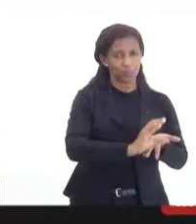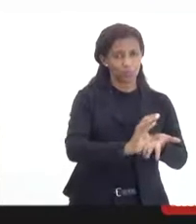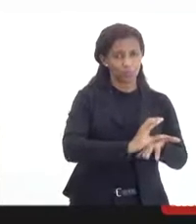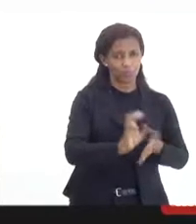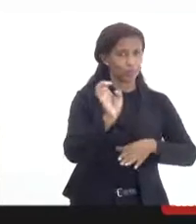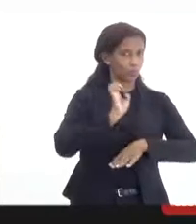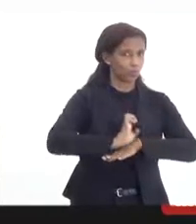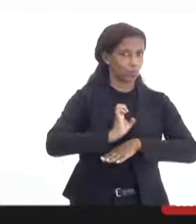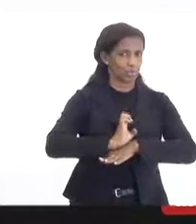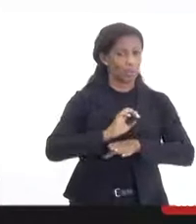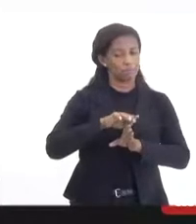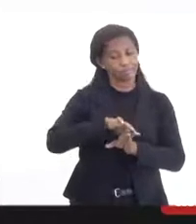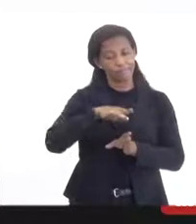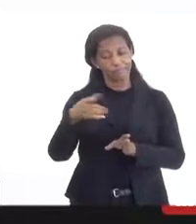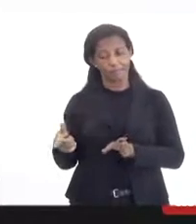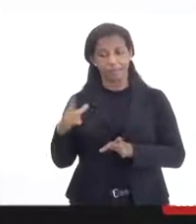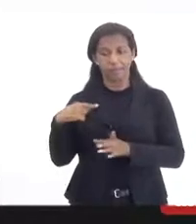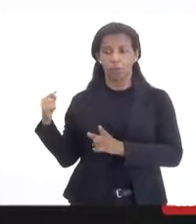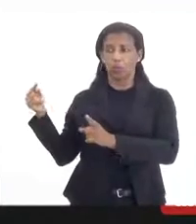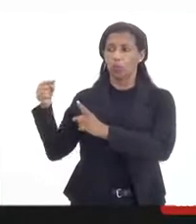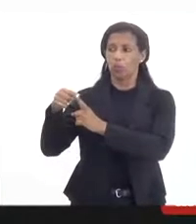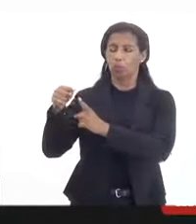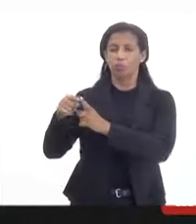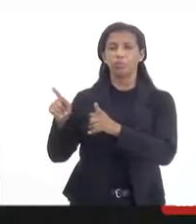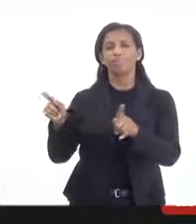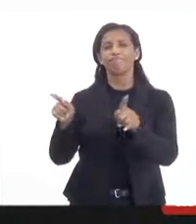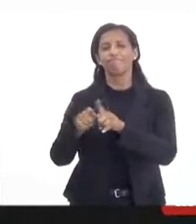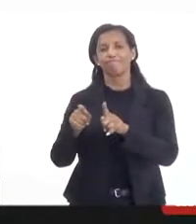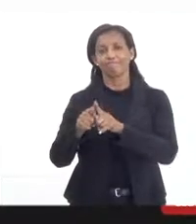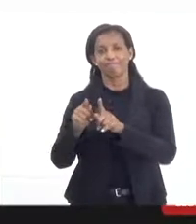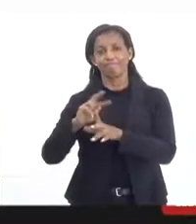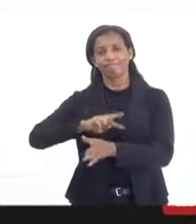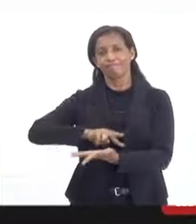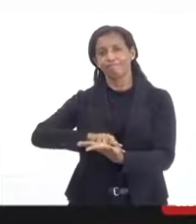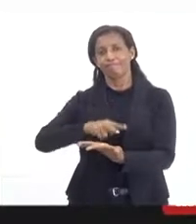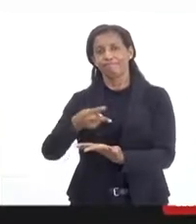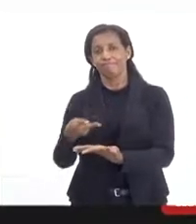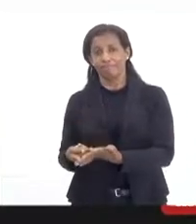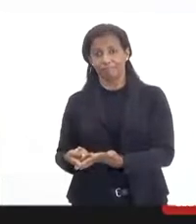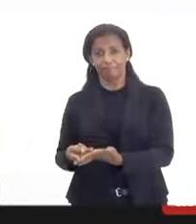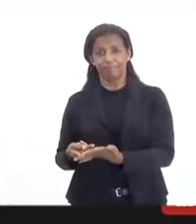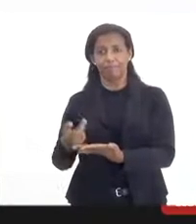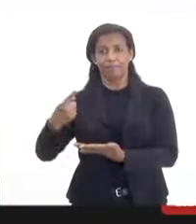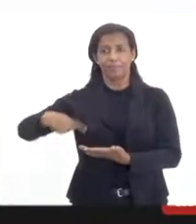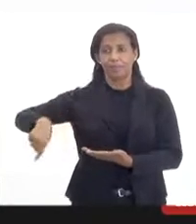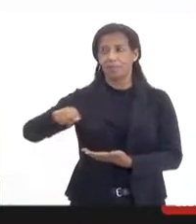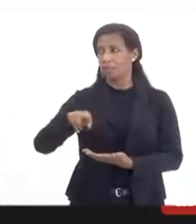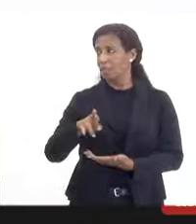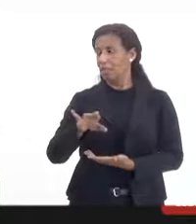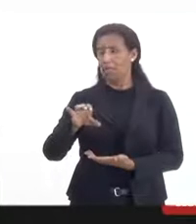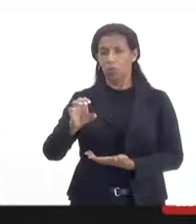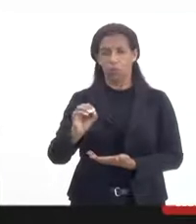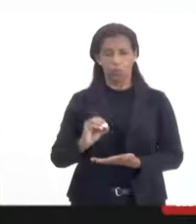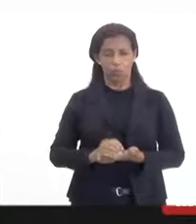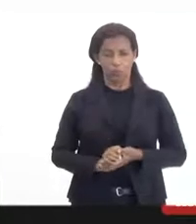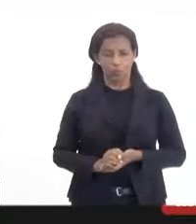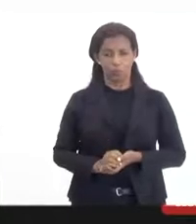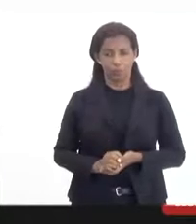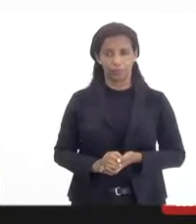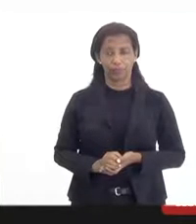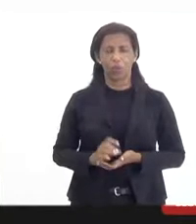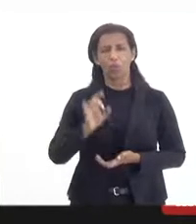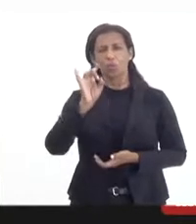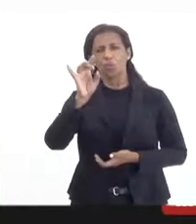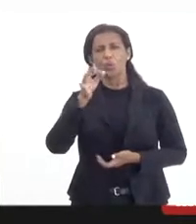que, por outro lado, tem sido objeto aí também de reversão por meio dessa ferramenta do recurso hierárquico. Queria só fazer um